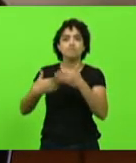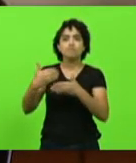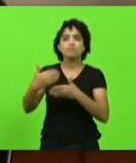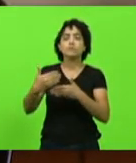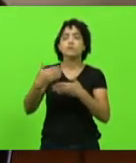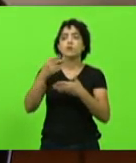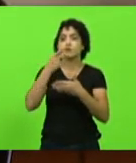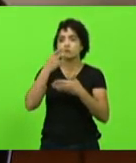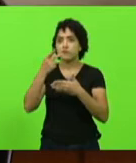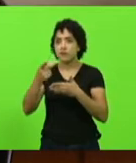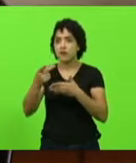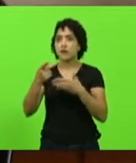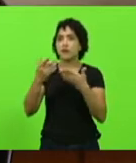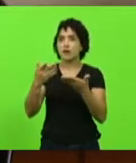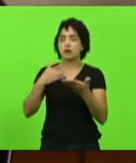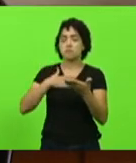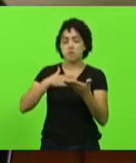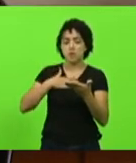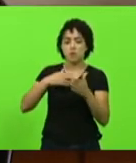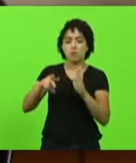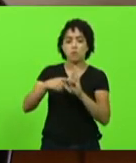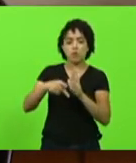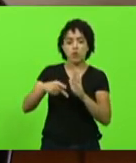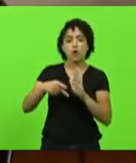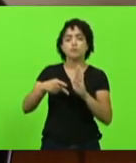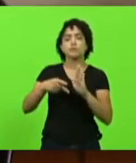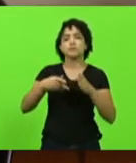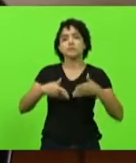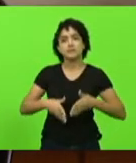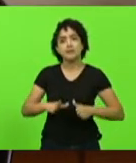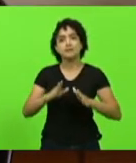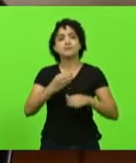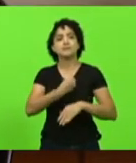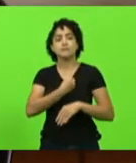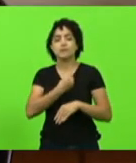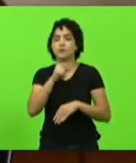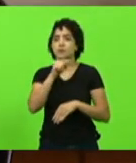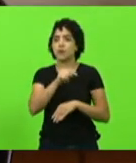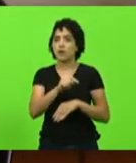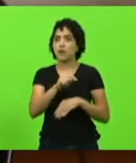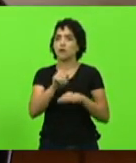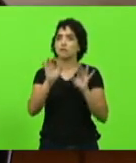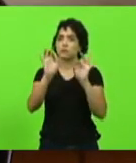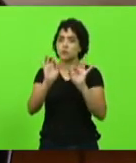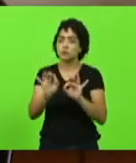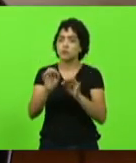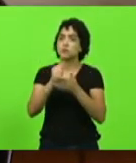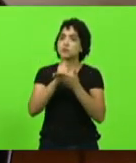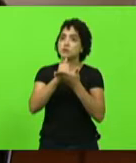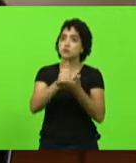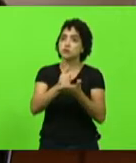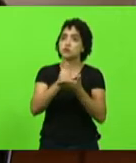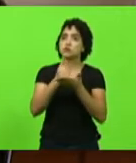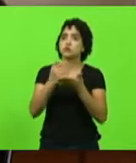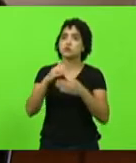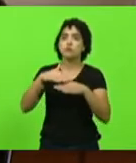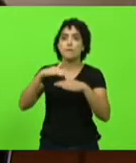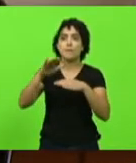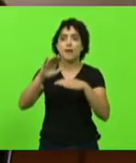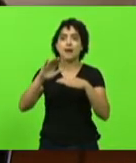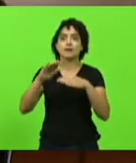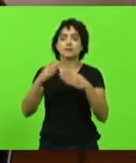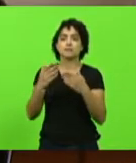falar e dizer, sou de Ibirama, vivo nessa querida cidade, e com certeza juntos a gente vai fazer muito mais por